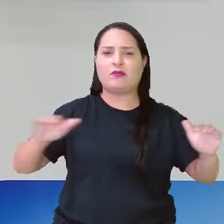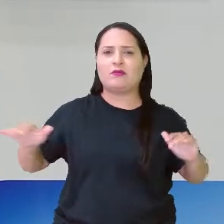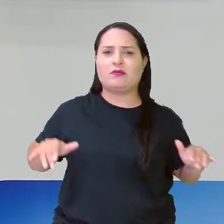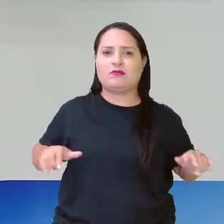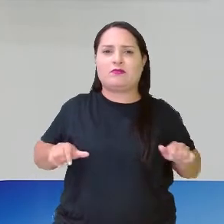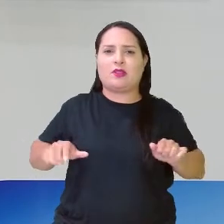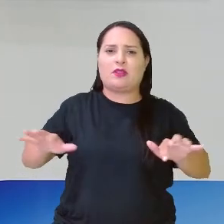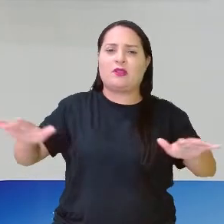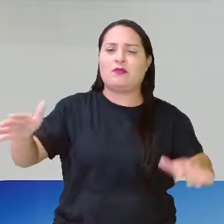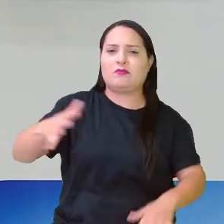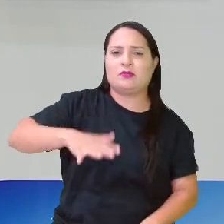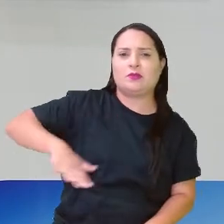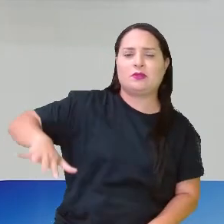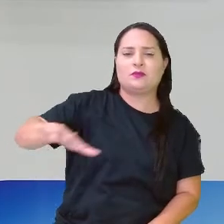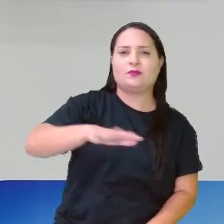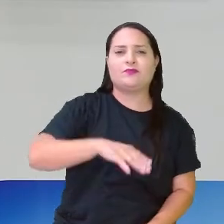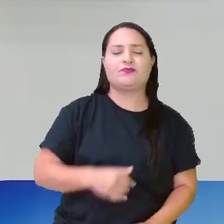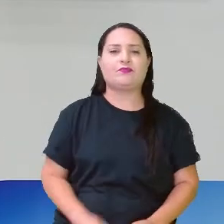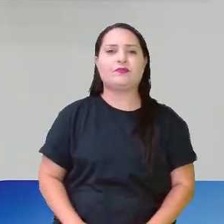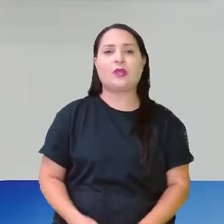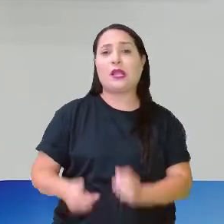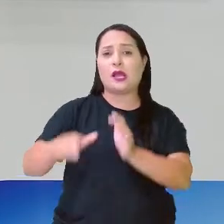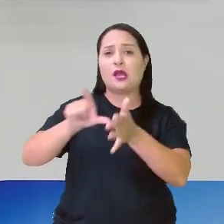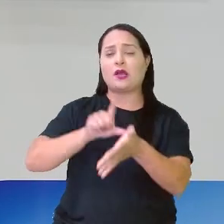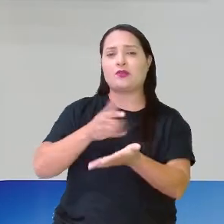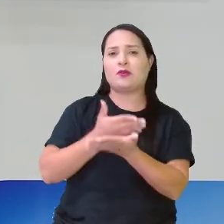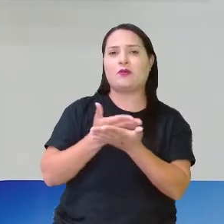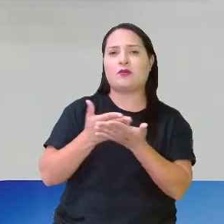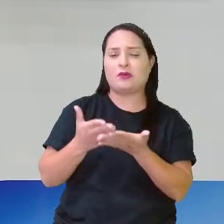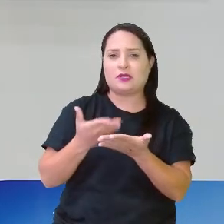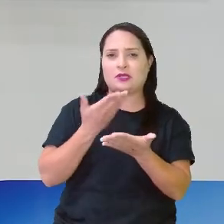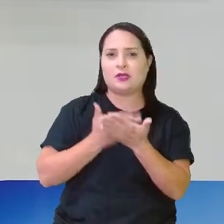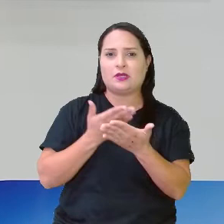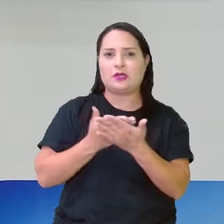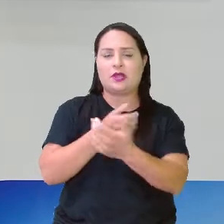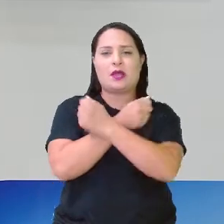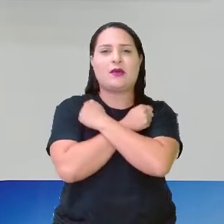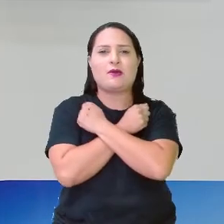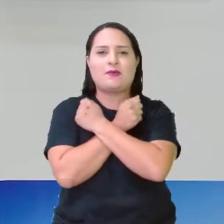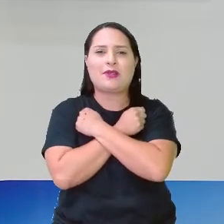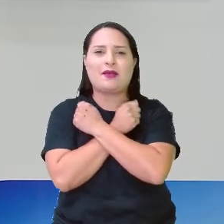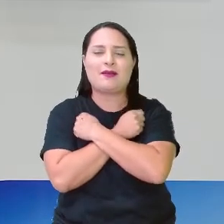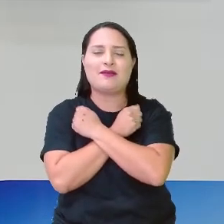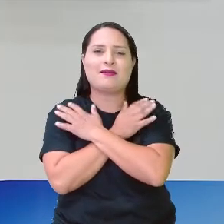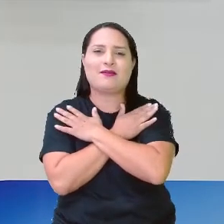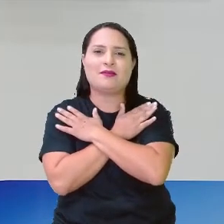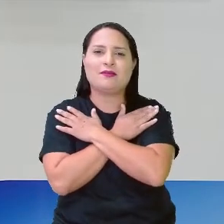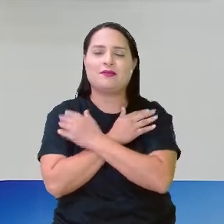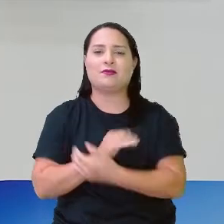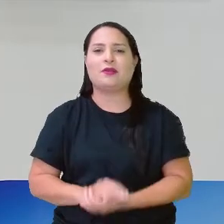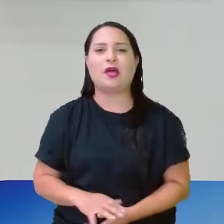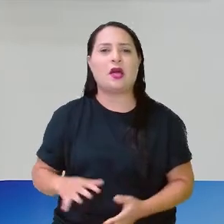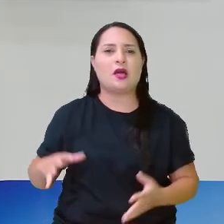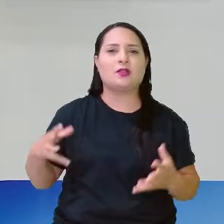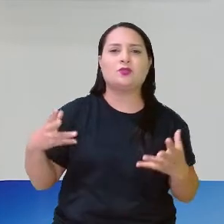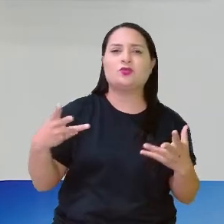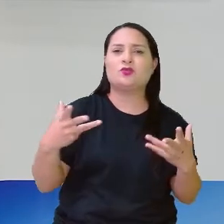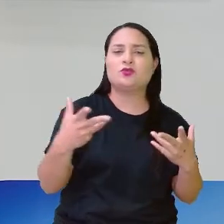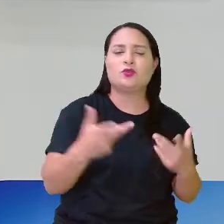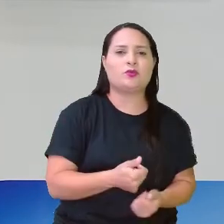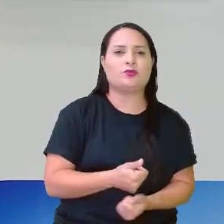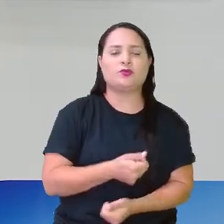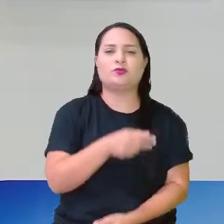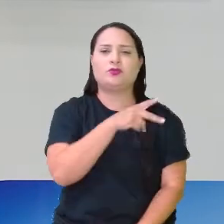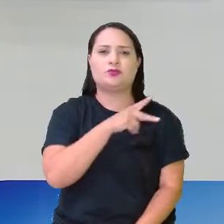o nosso conteúdo, eu quero mandar aqui um grande abraço, né? Um grande alô para todos e todas